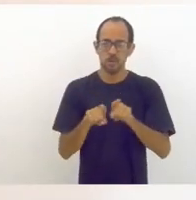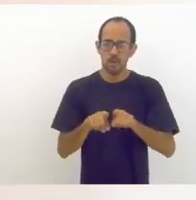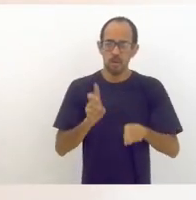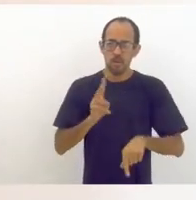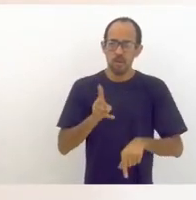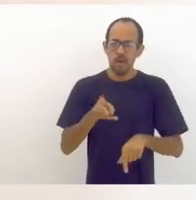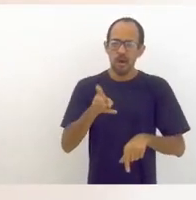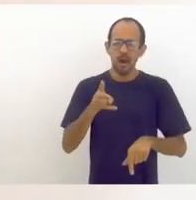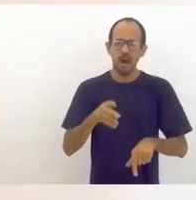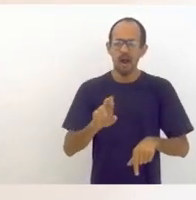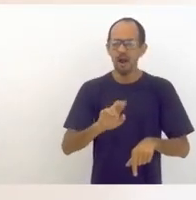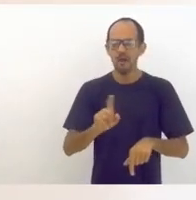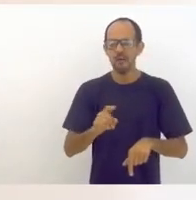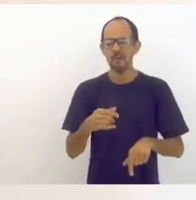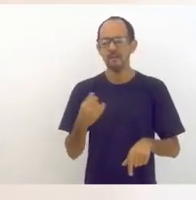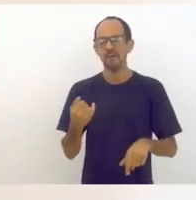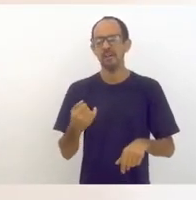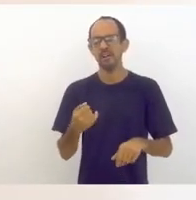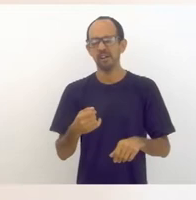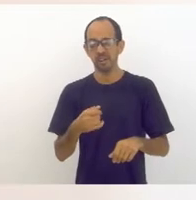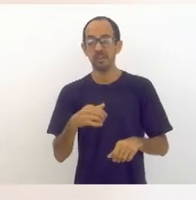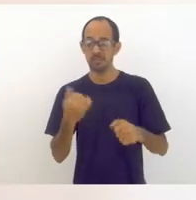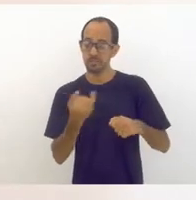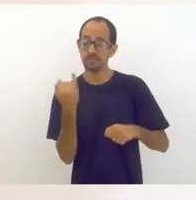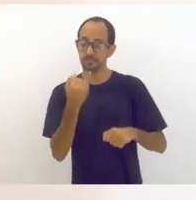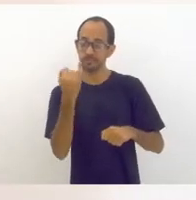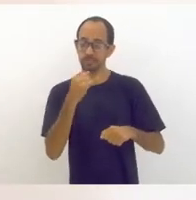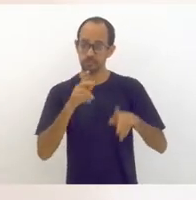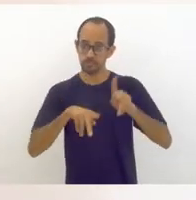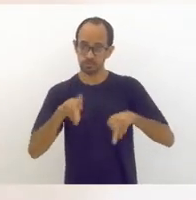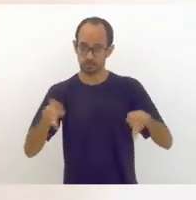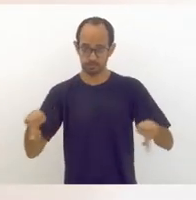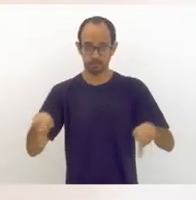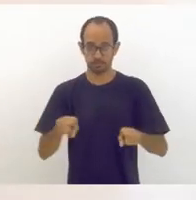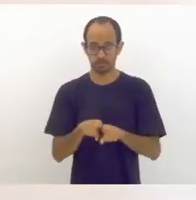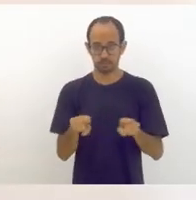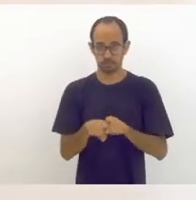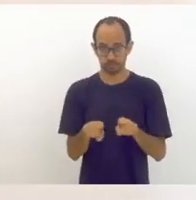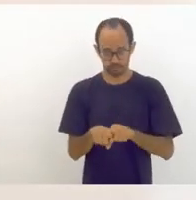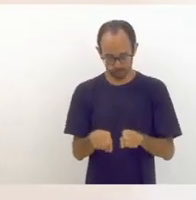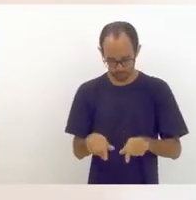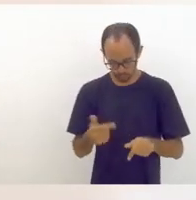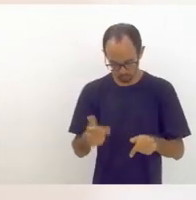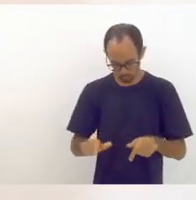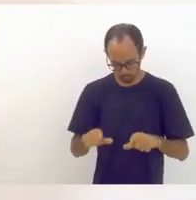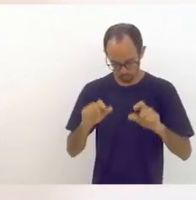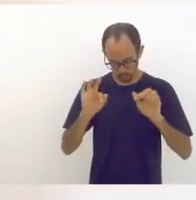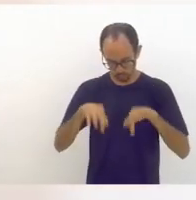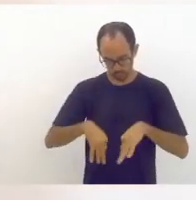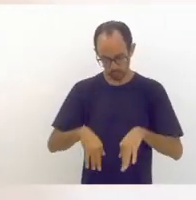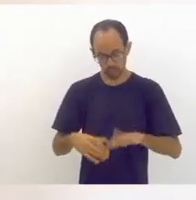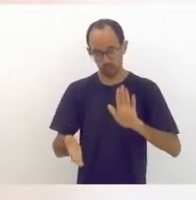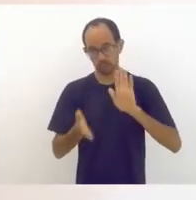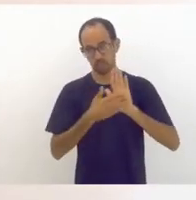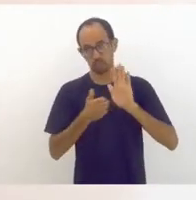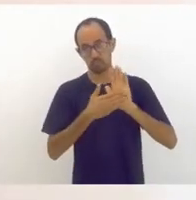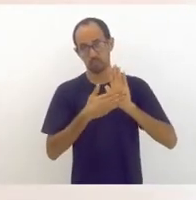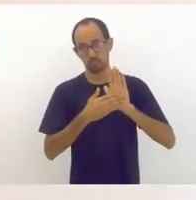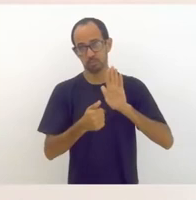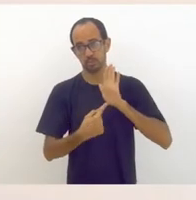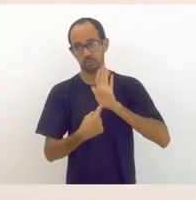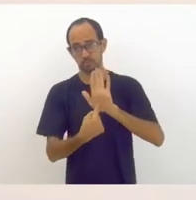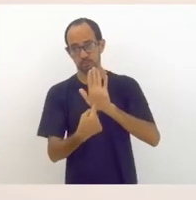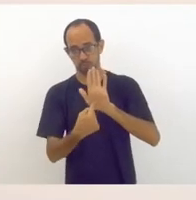são indispensáveis à sadia qualidade de vida da população. E um trecho final. Propostas